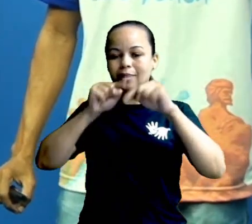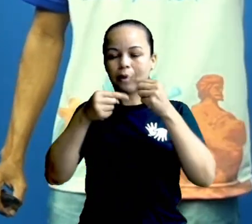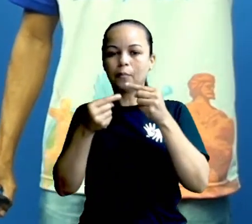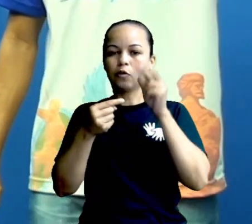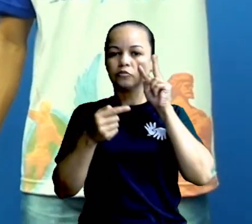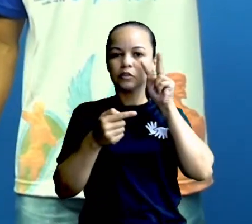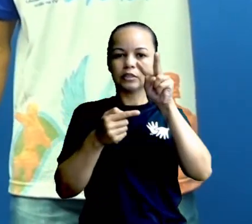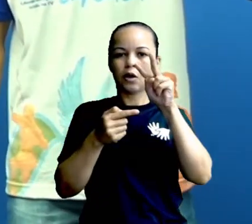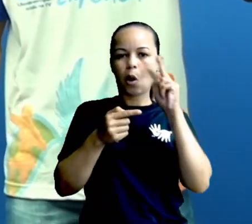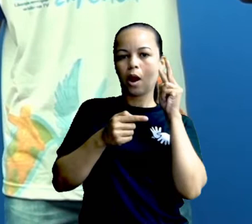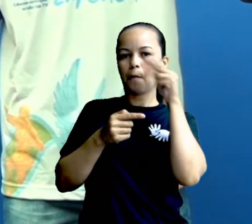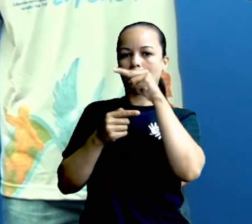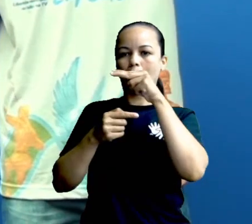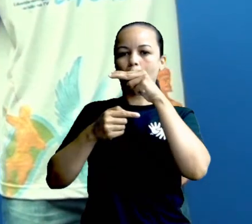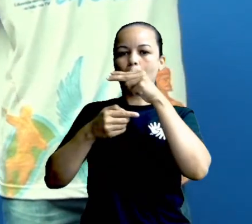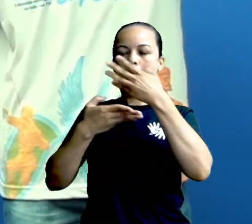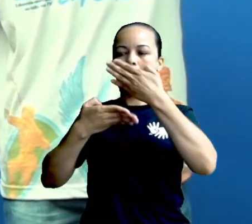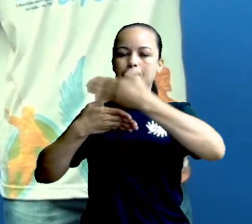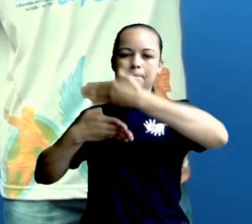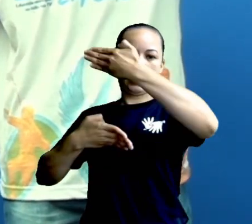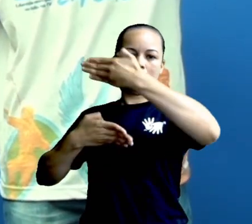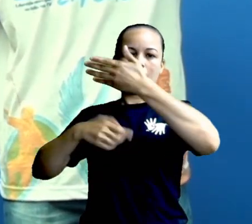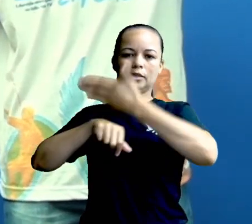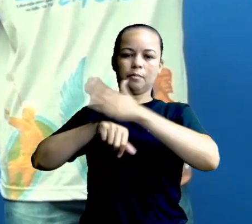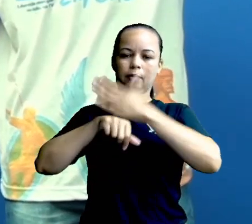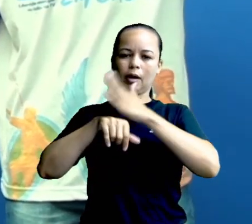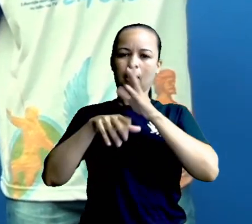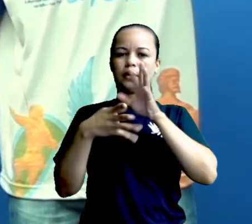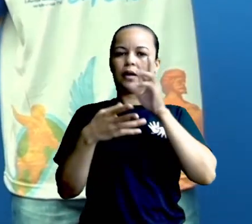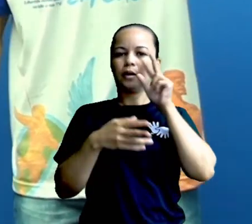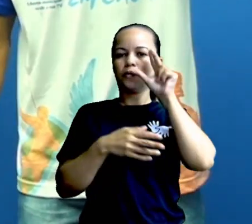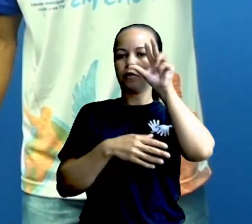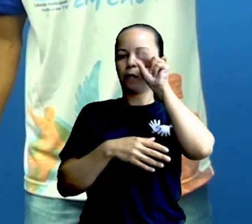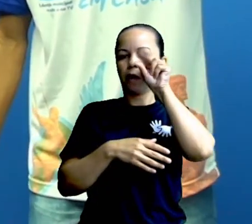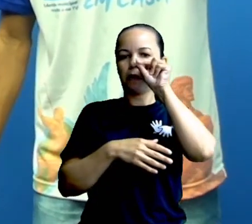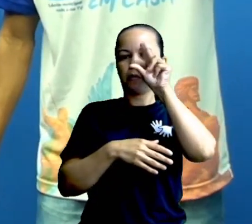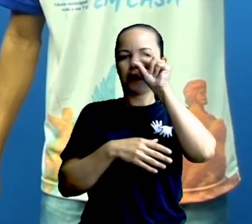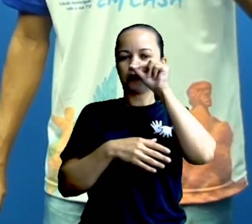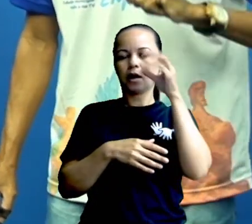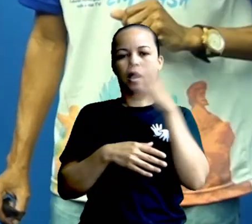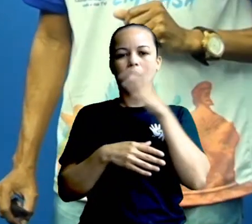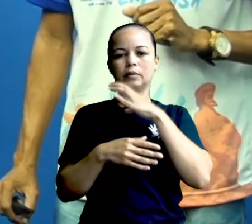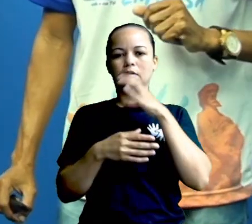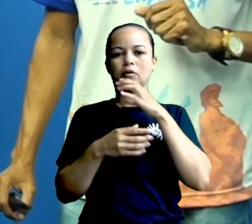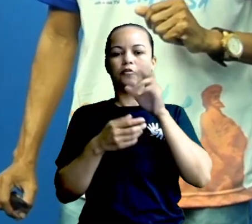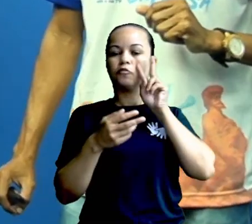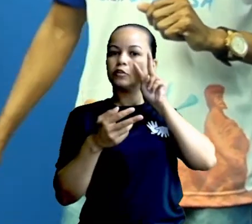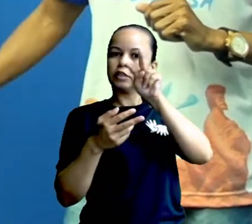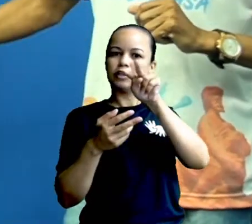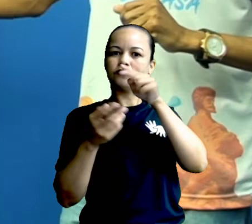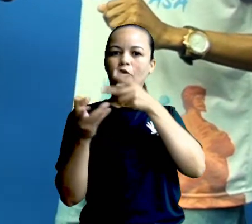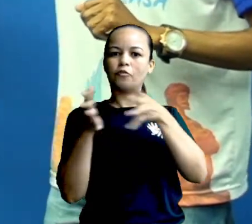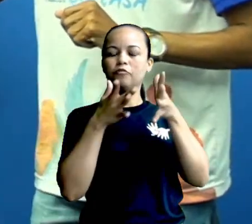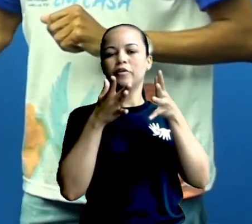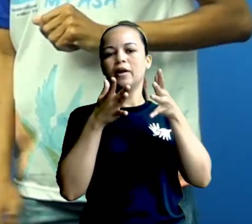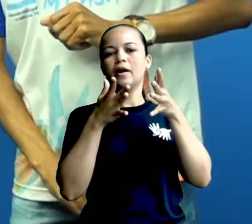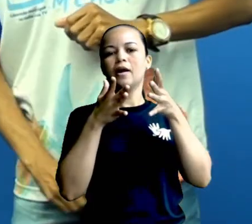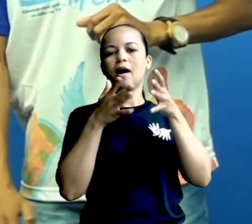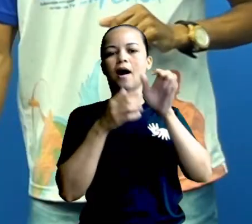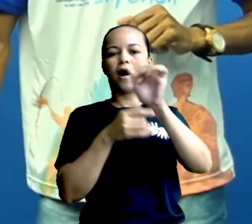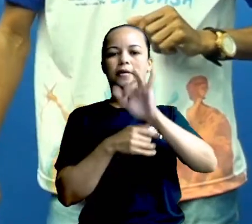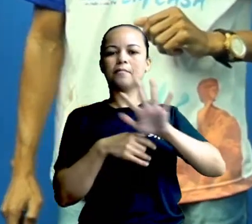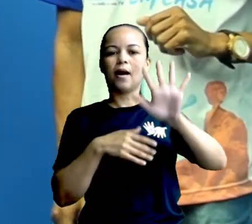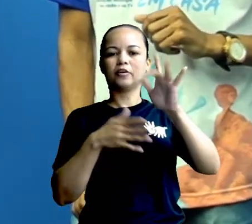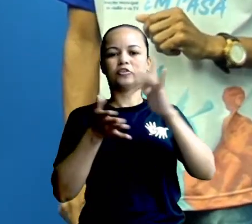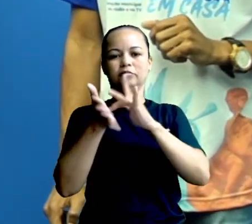piscar. Depois você olha para uma parede branca, tá? Uma parede mais clara e começa a piscar os olhos rapidamente. Vocês vão conseguir ver a